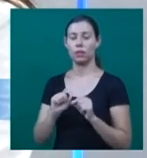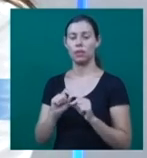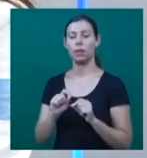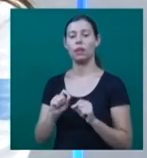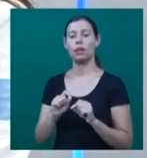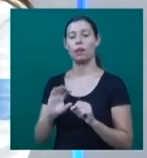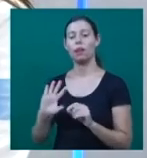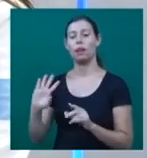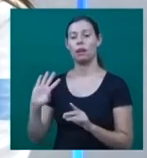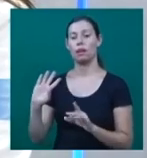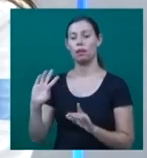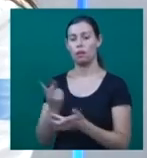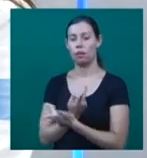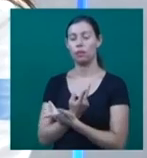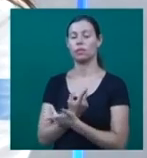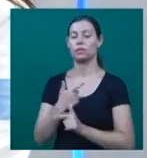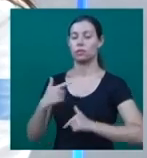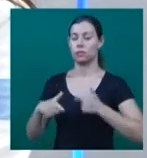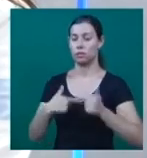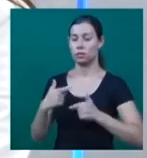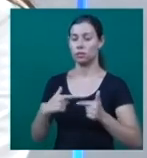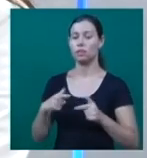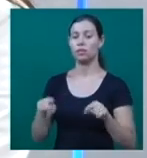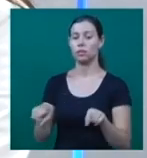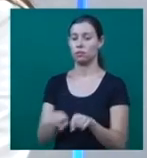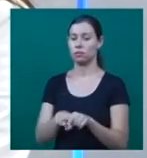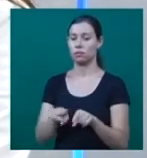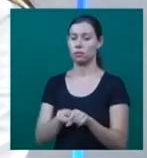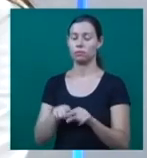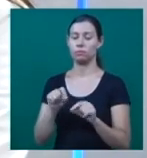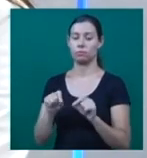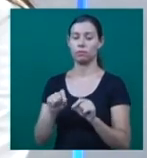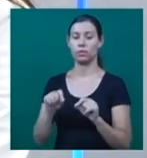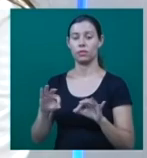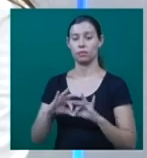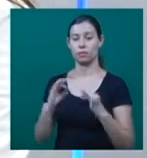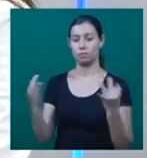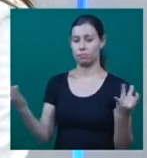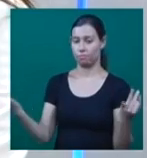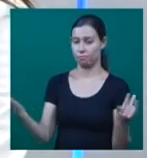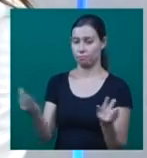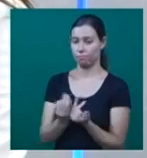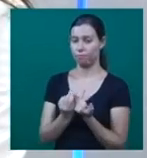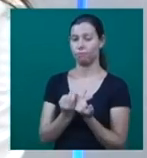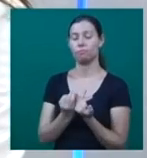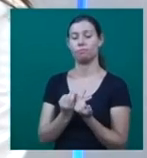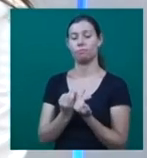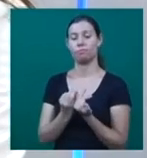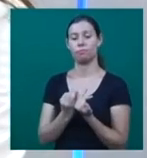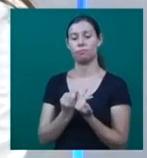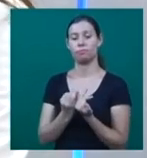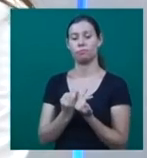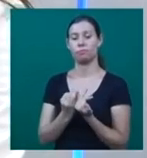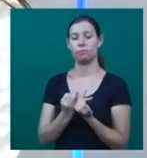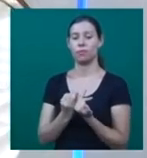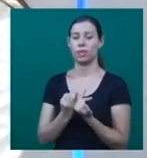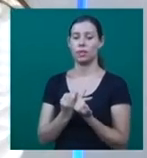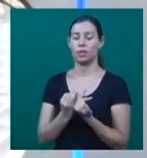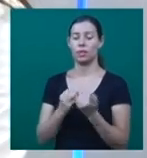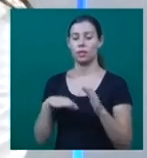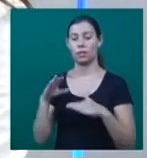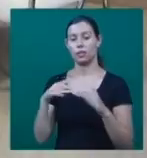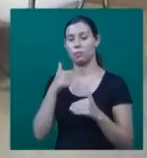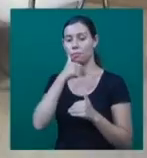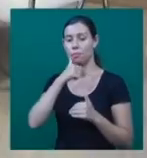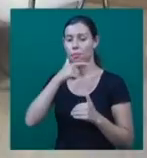tanto em relações de trabalho quanto em situações de familiares também, né? De ascendentes para